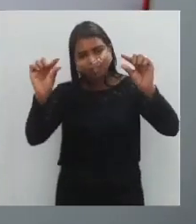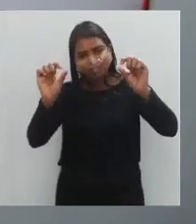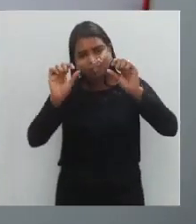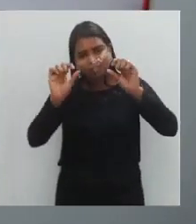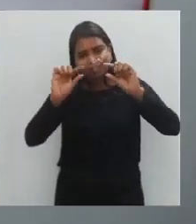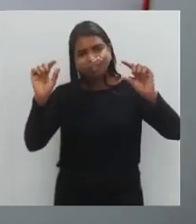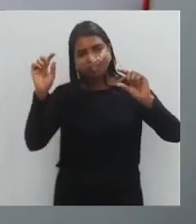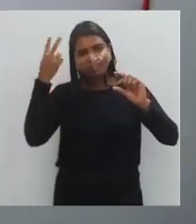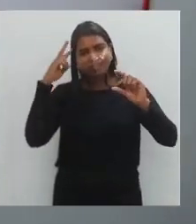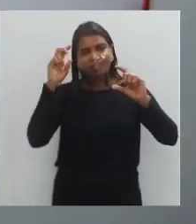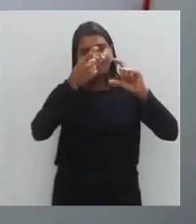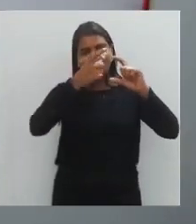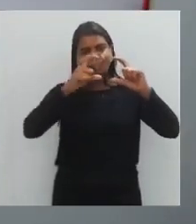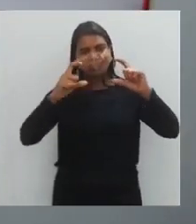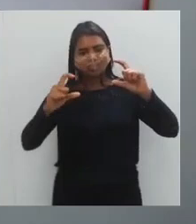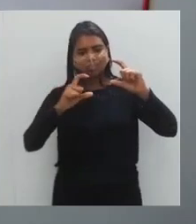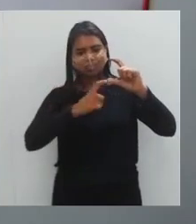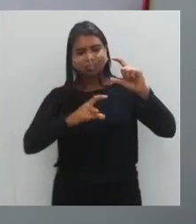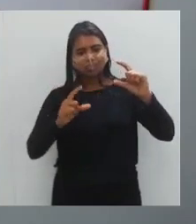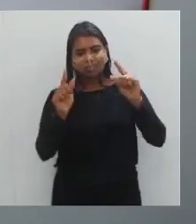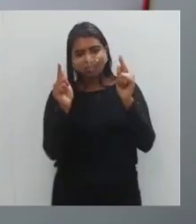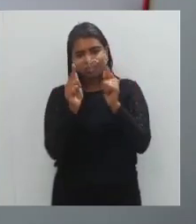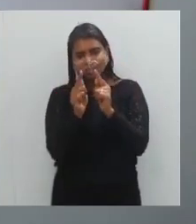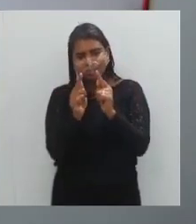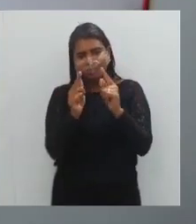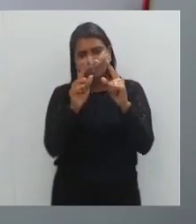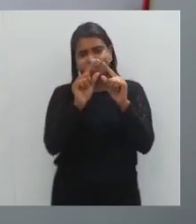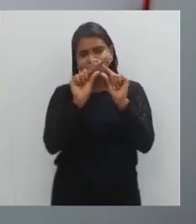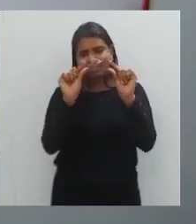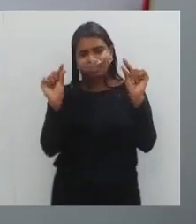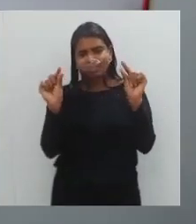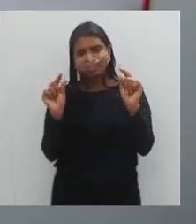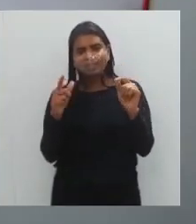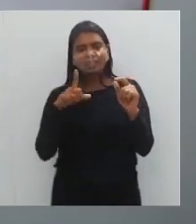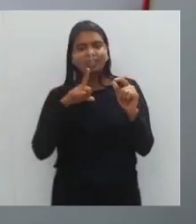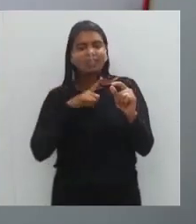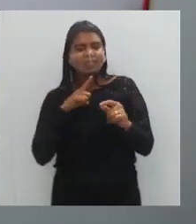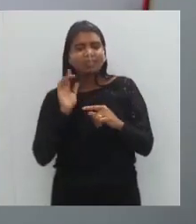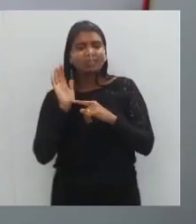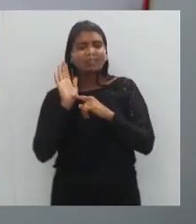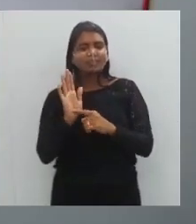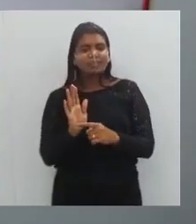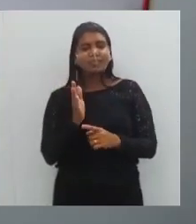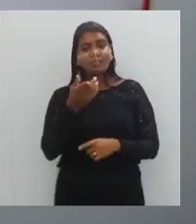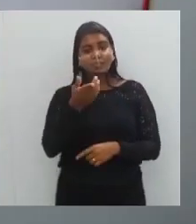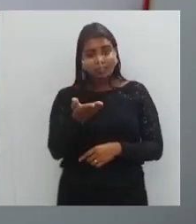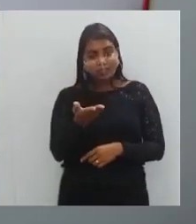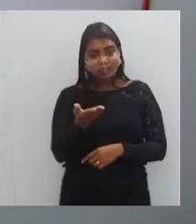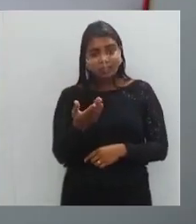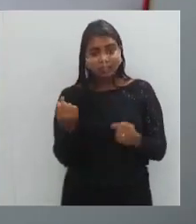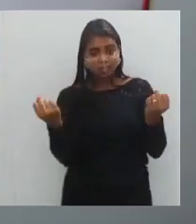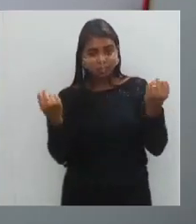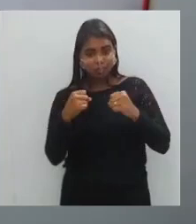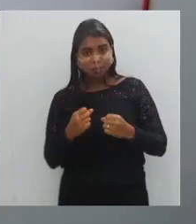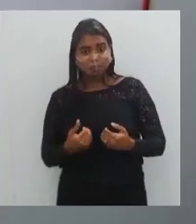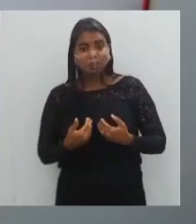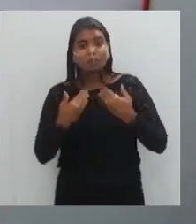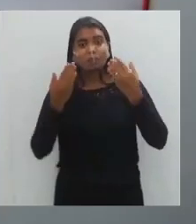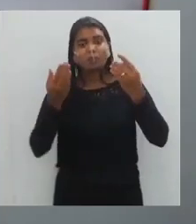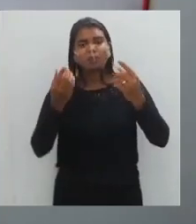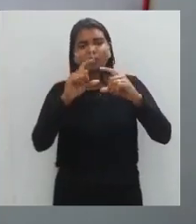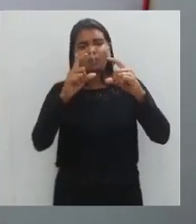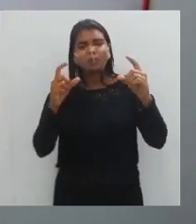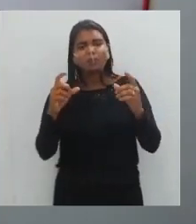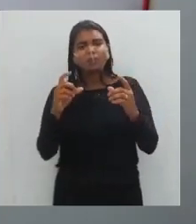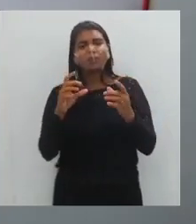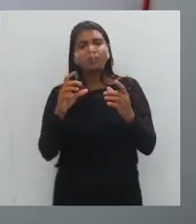são histórias curtas em quadrinhos, elas têm essa característica. Você precisa construir o